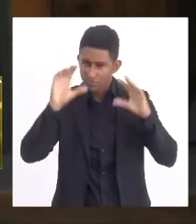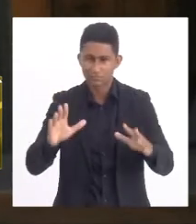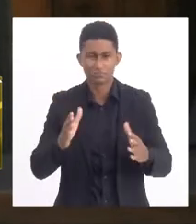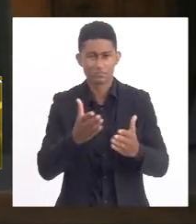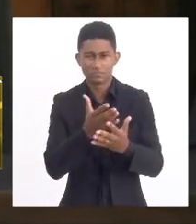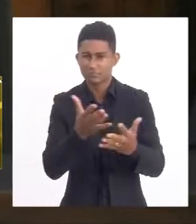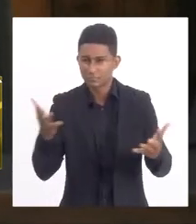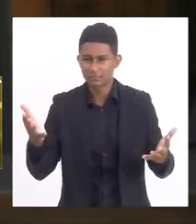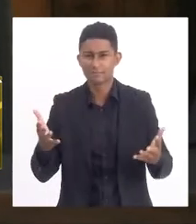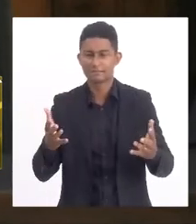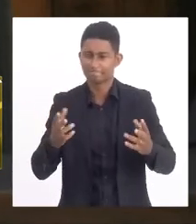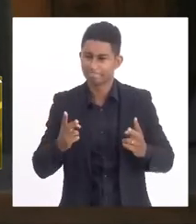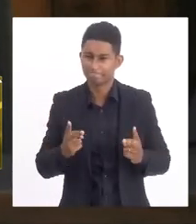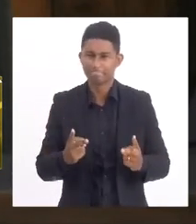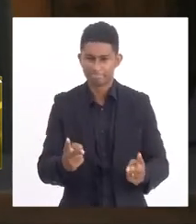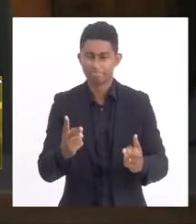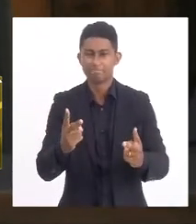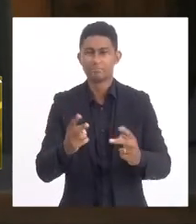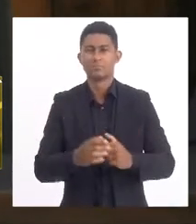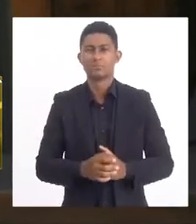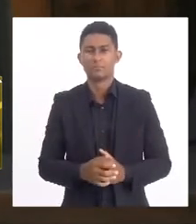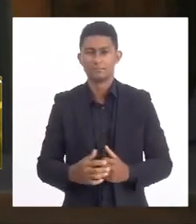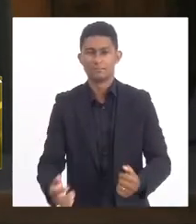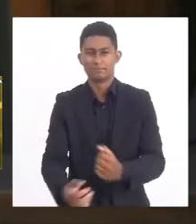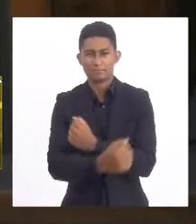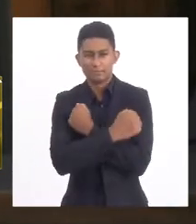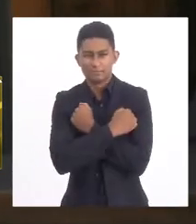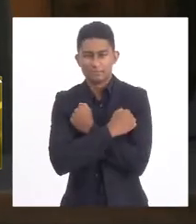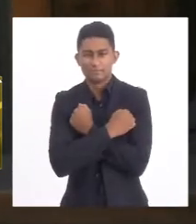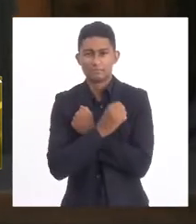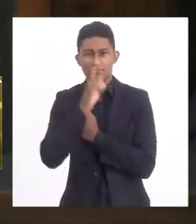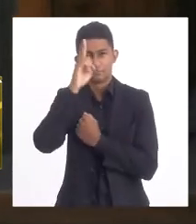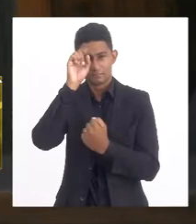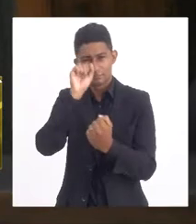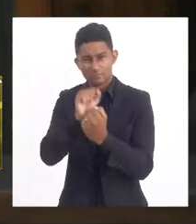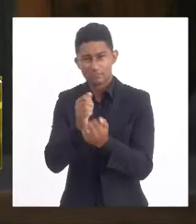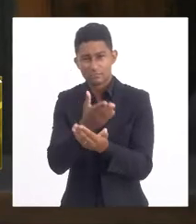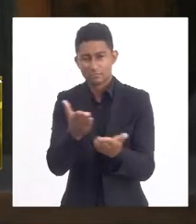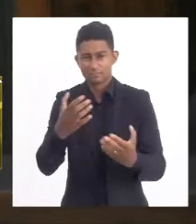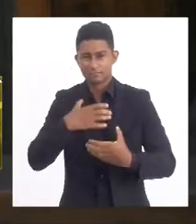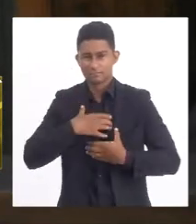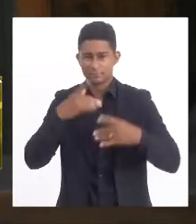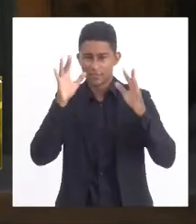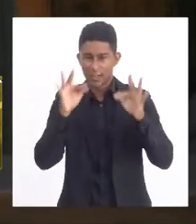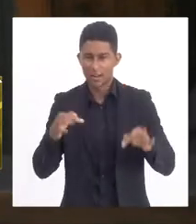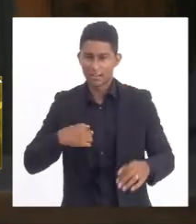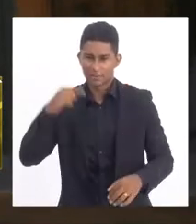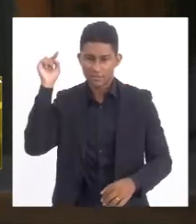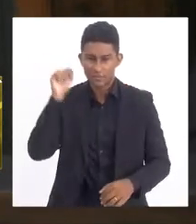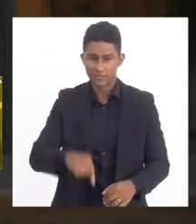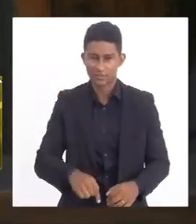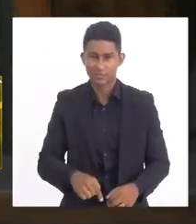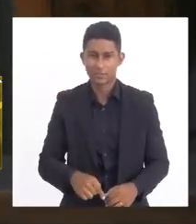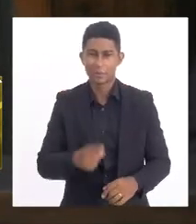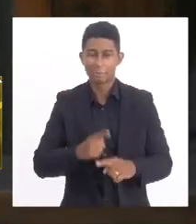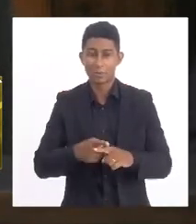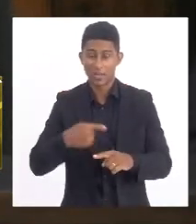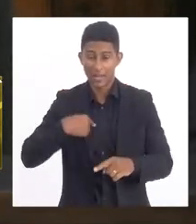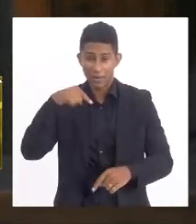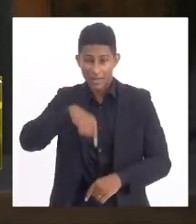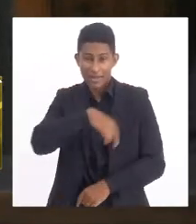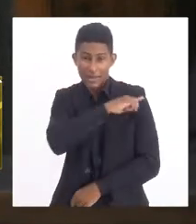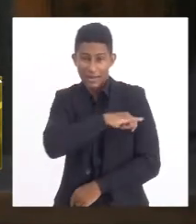todos vocês e forma rica e poderosamente um abraço fica com Deus muito feliz por estar aqui que eu sou oriundo Dessa